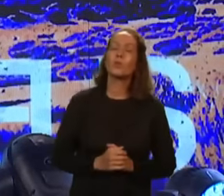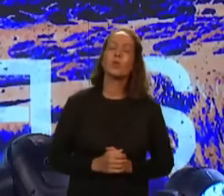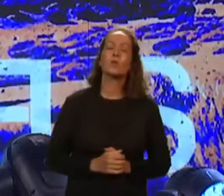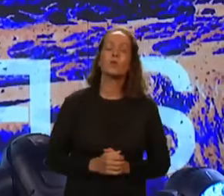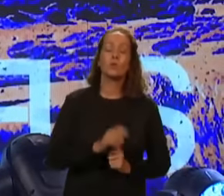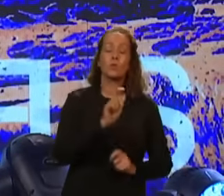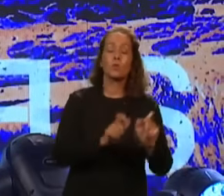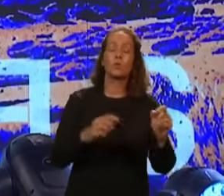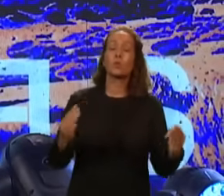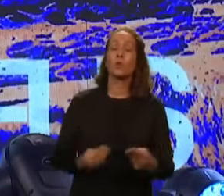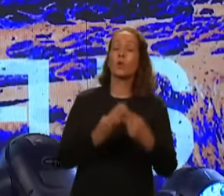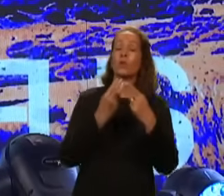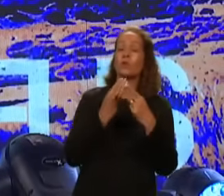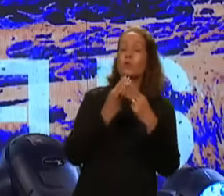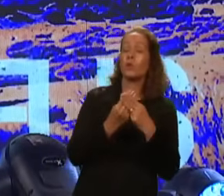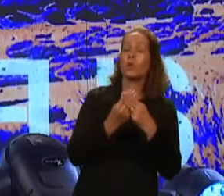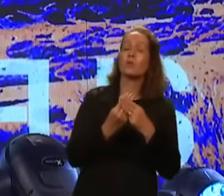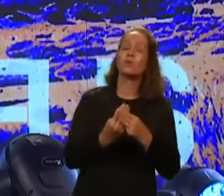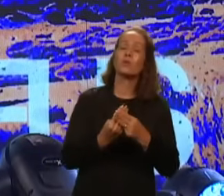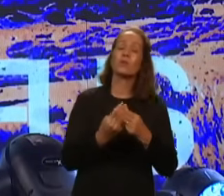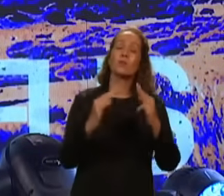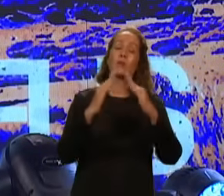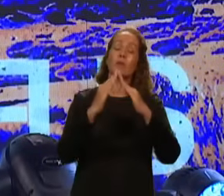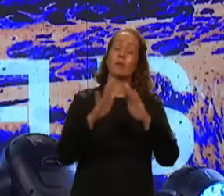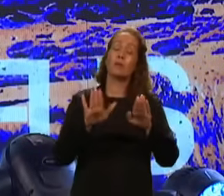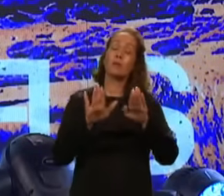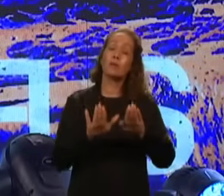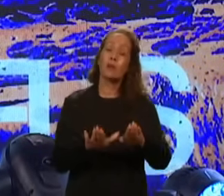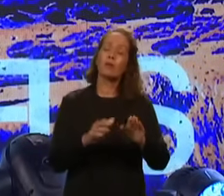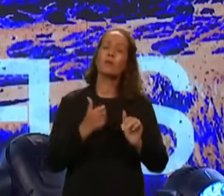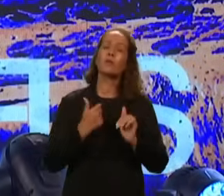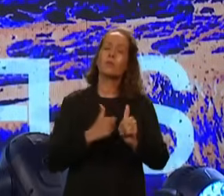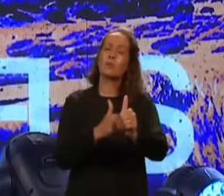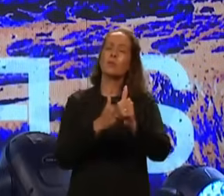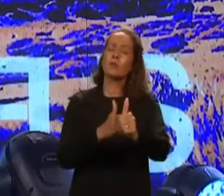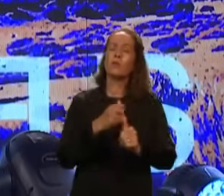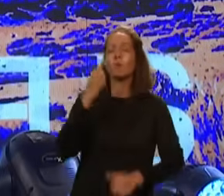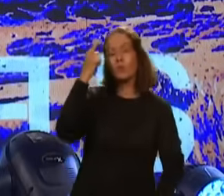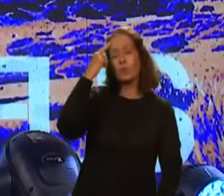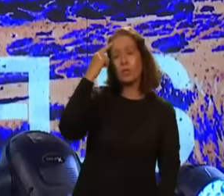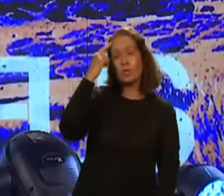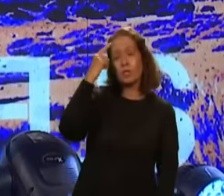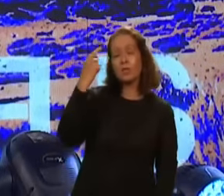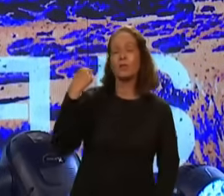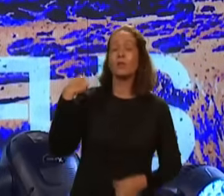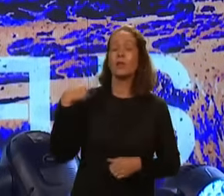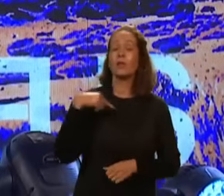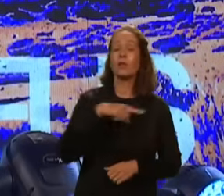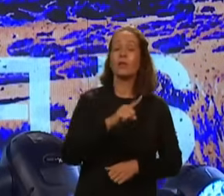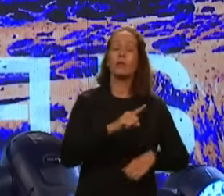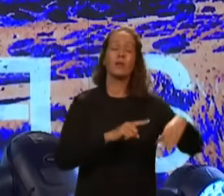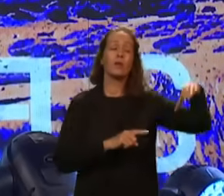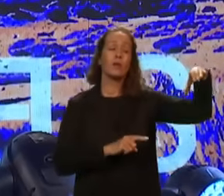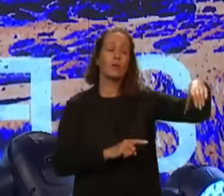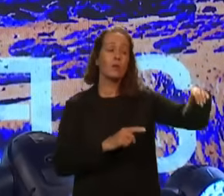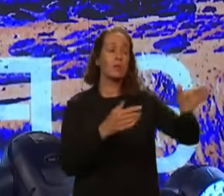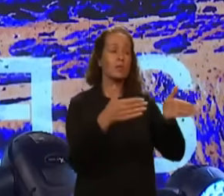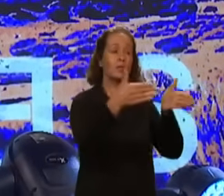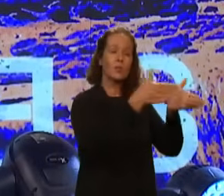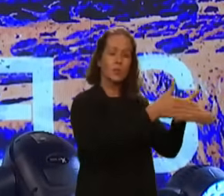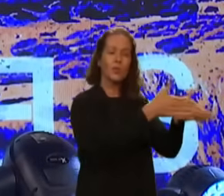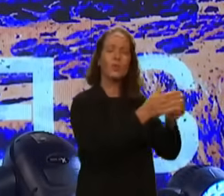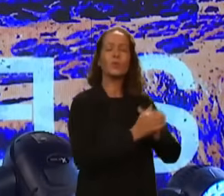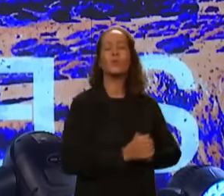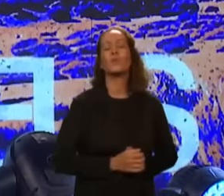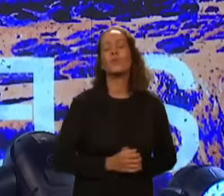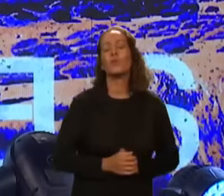judeus que estavam confortando em casa seguiram-no, supondo que ela ia ao sepulcro para ali chorar. Chegando ao lugar onde Jesus estava